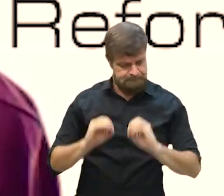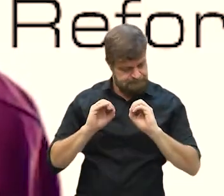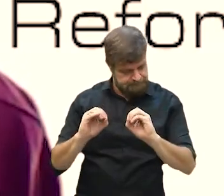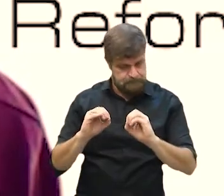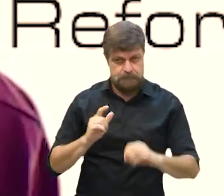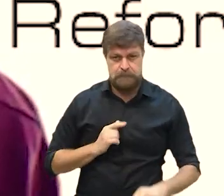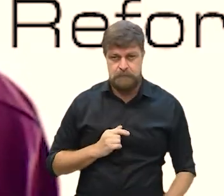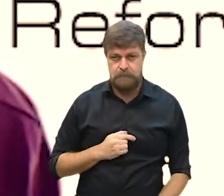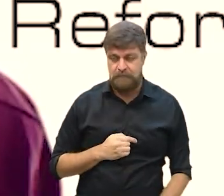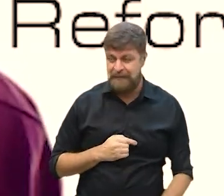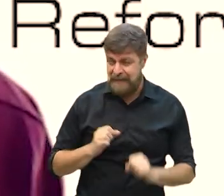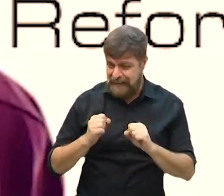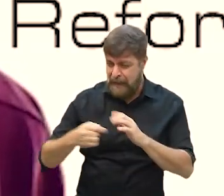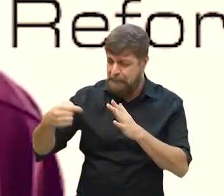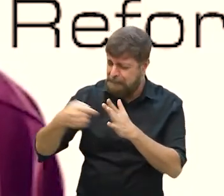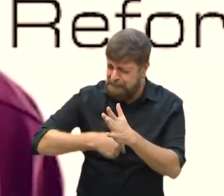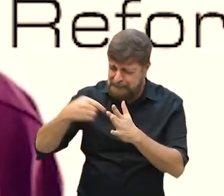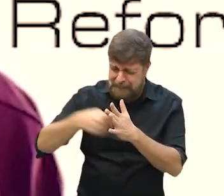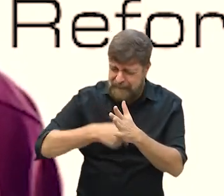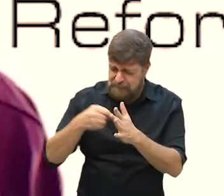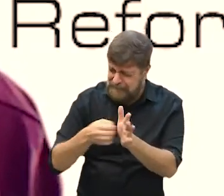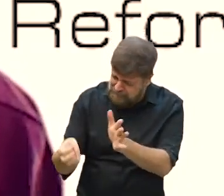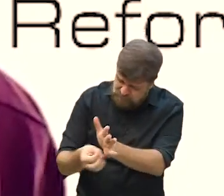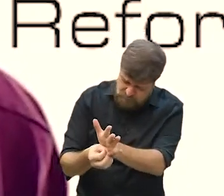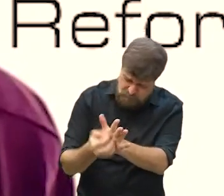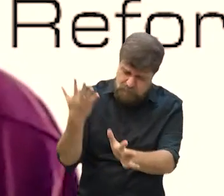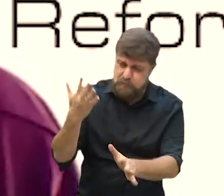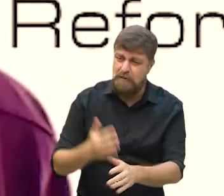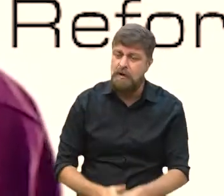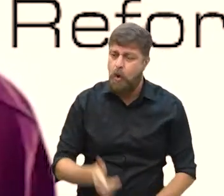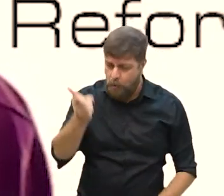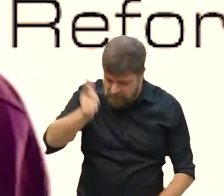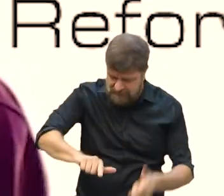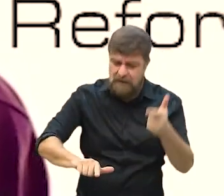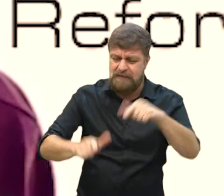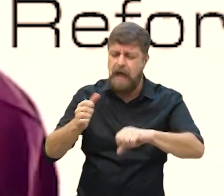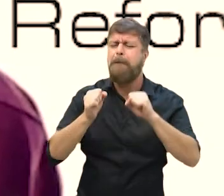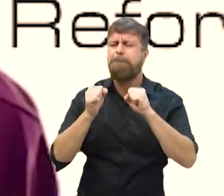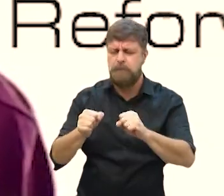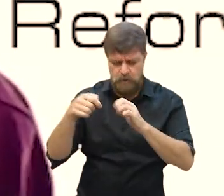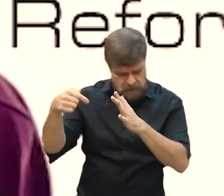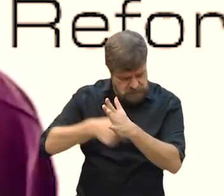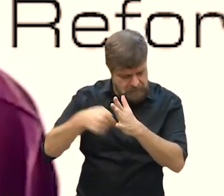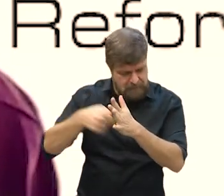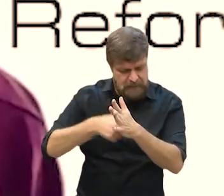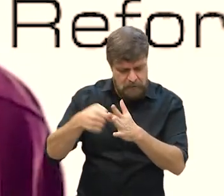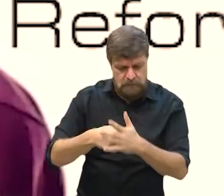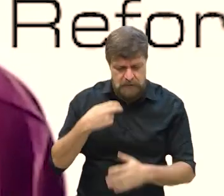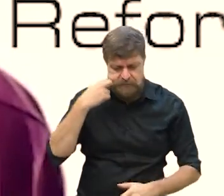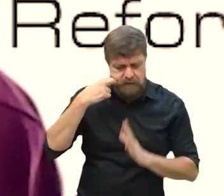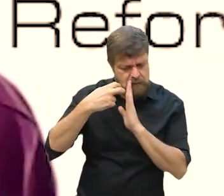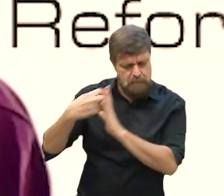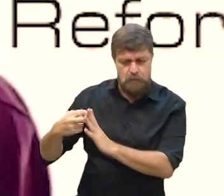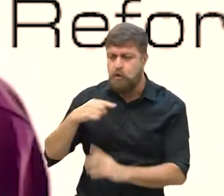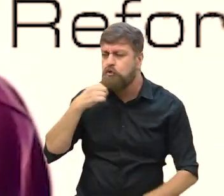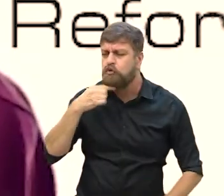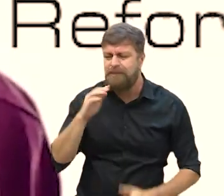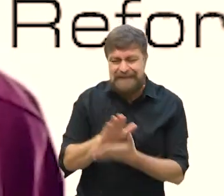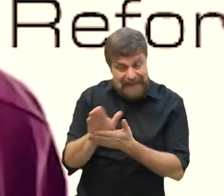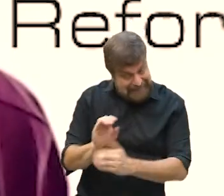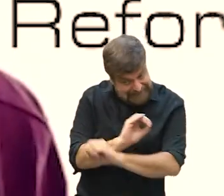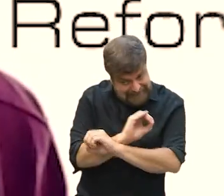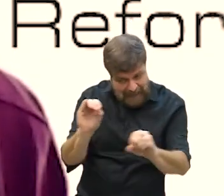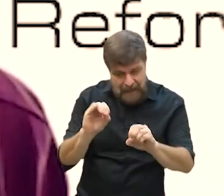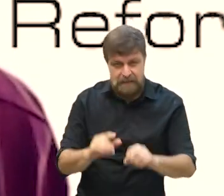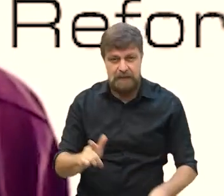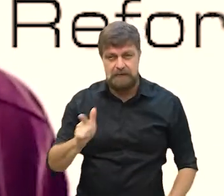Eu falo para eles, olha, se você tiver que perguntar 10 vezes sobre a mesma dúvida, pode perguntar, não fique com dúvidas, né?